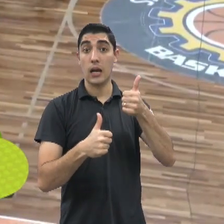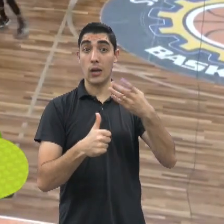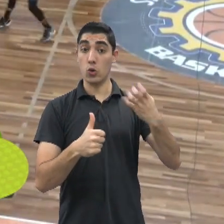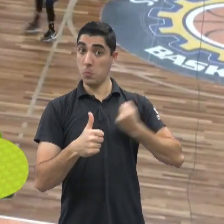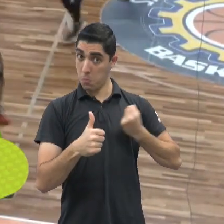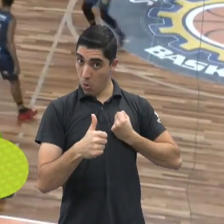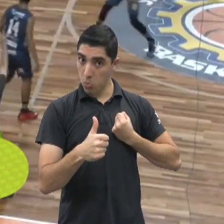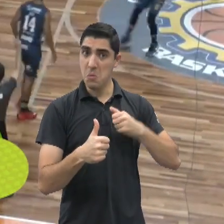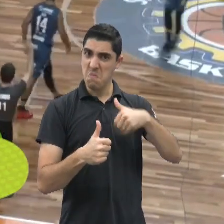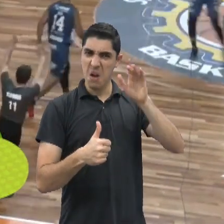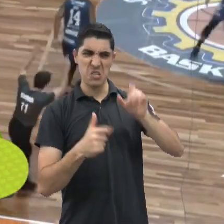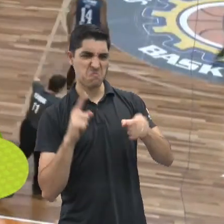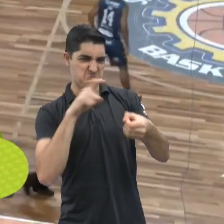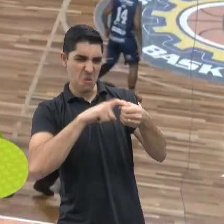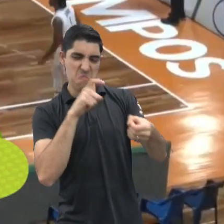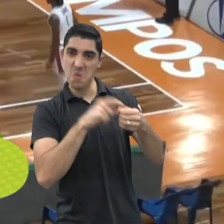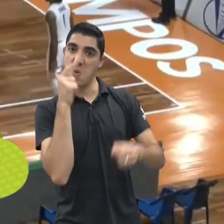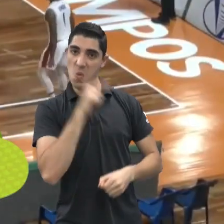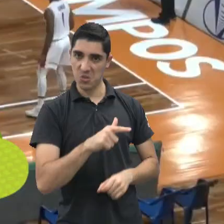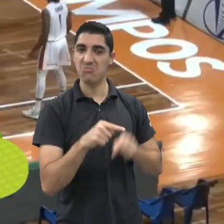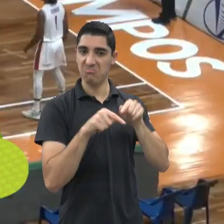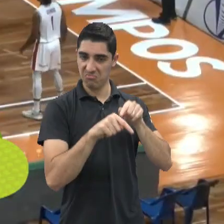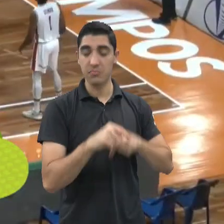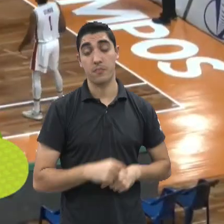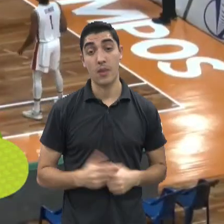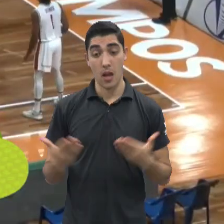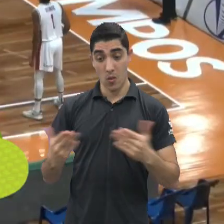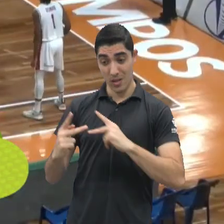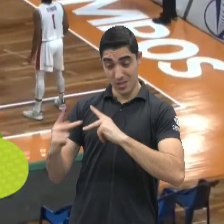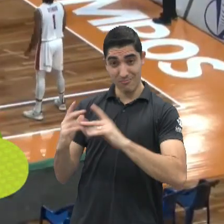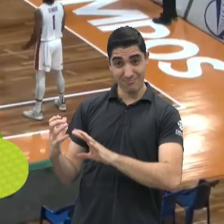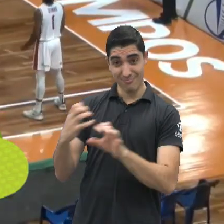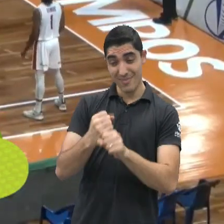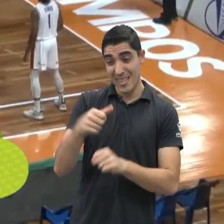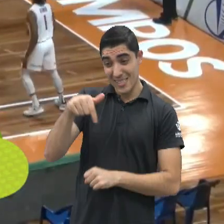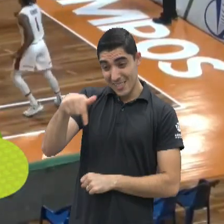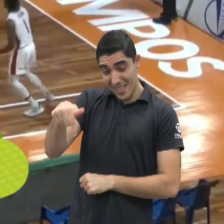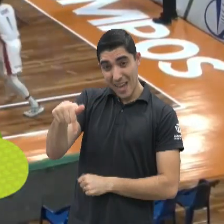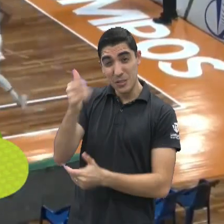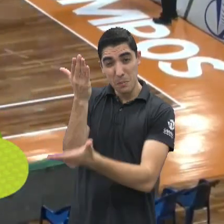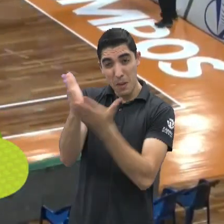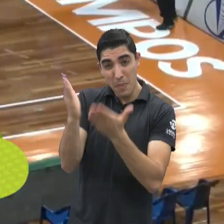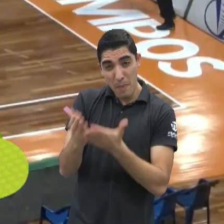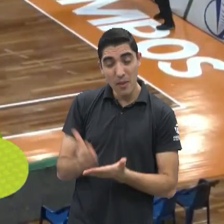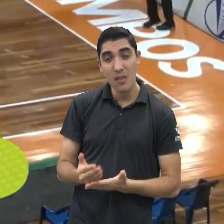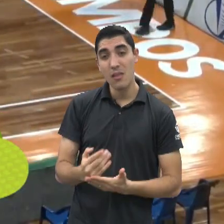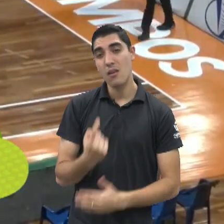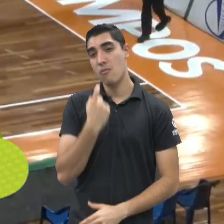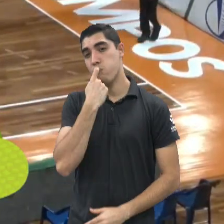jogo. Com o resultado, o São José soma agora 7 derrotas e 1 vitória, que dá